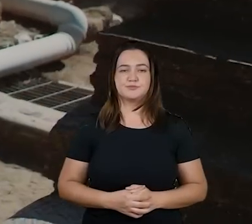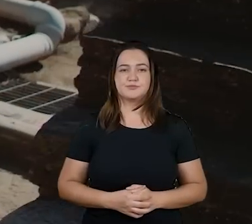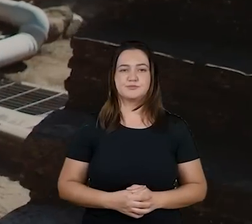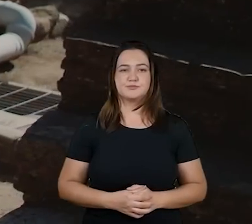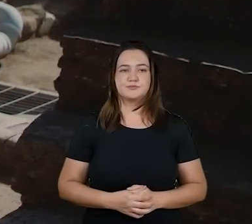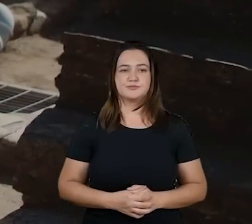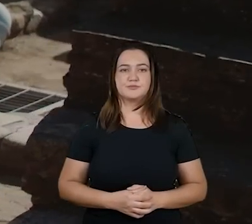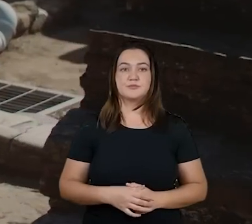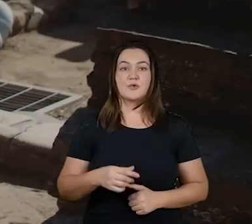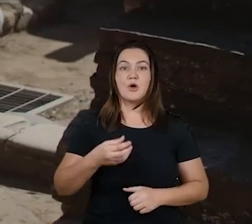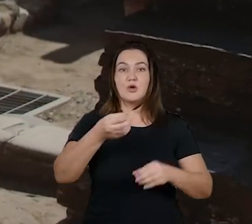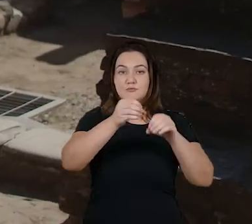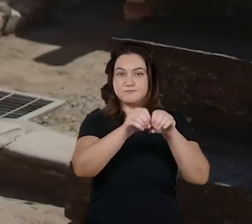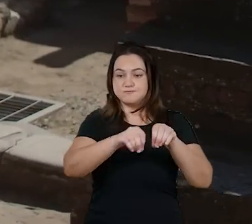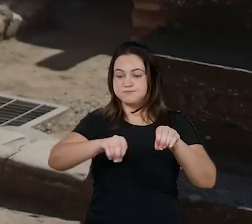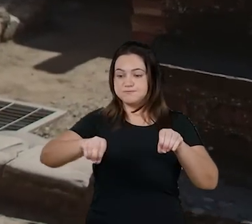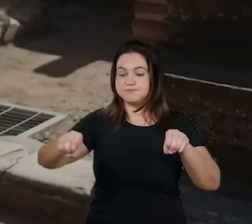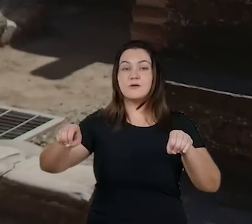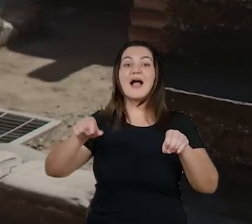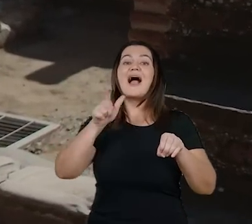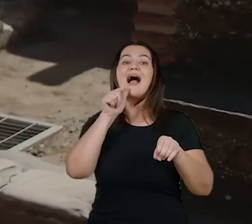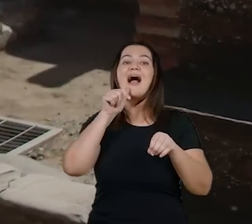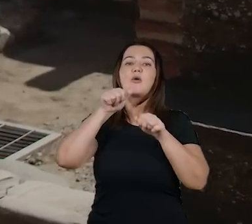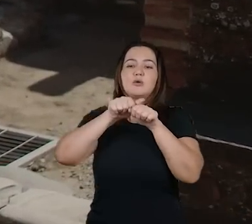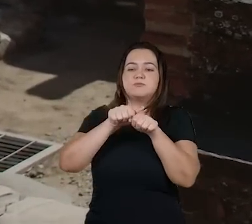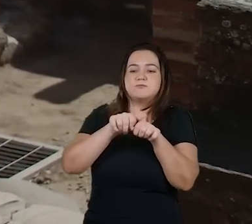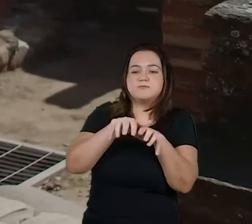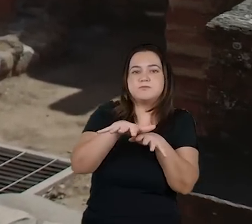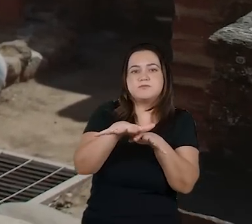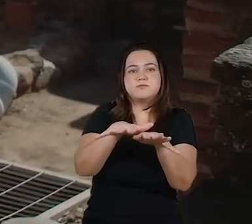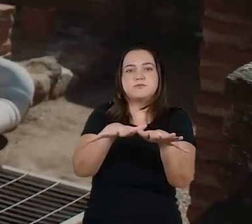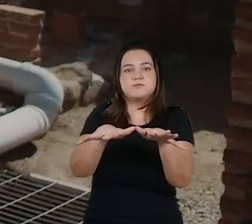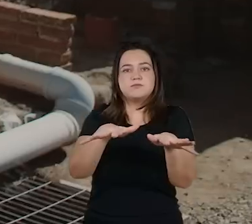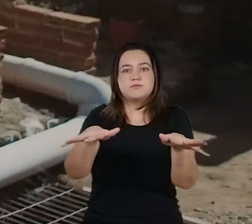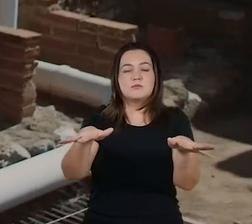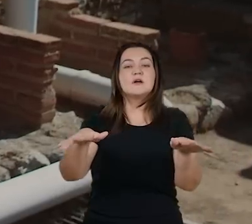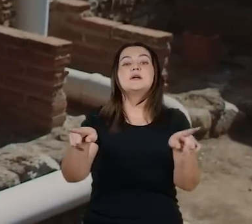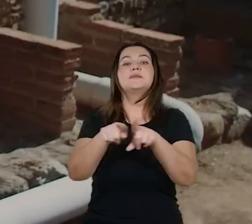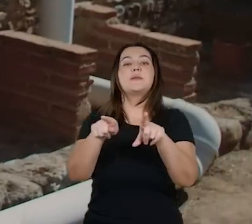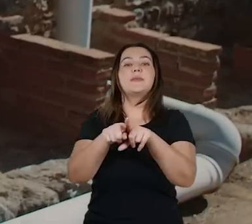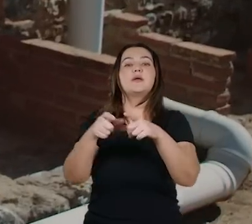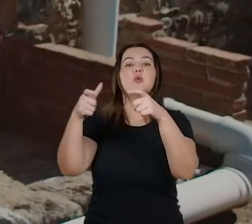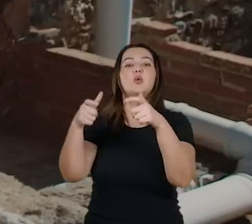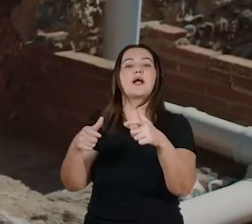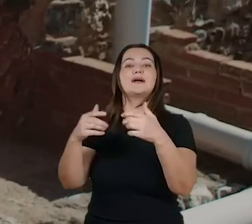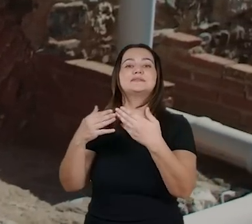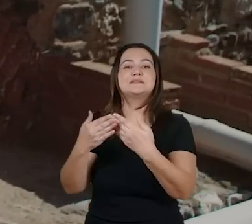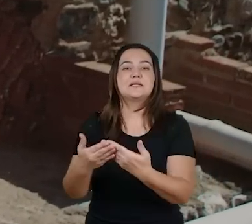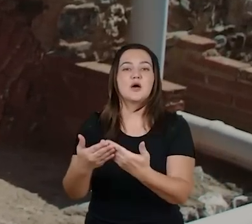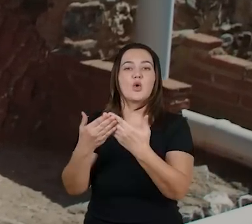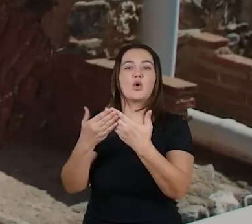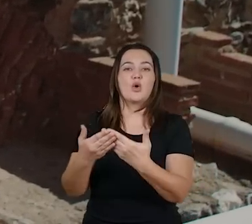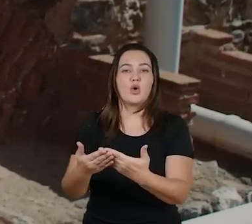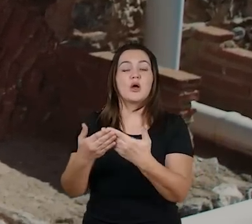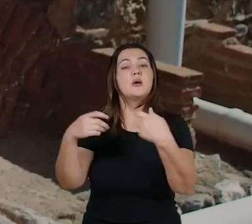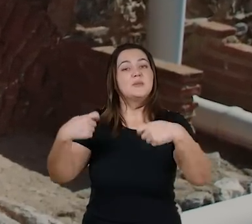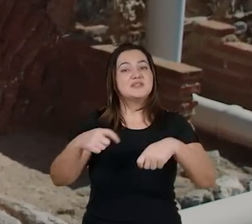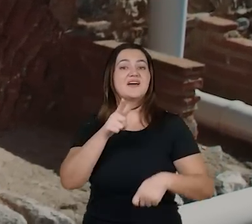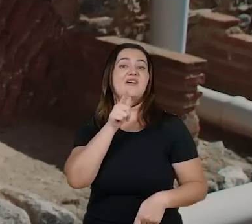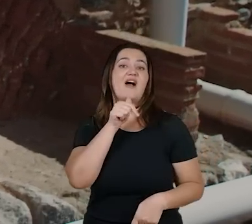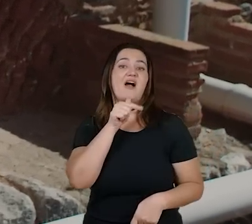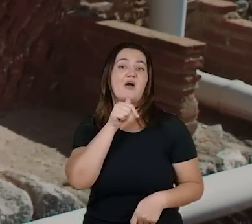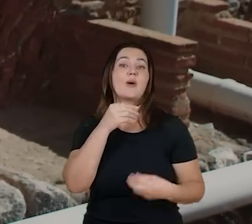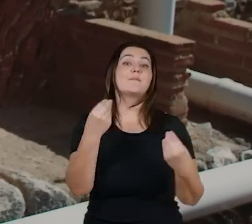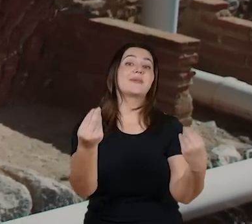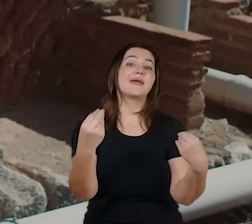a sinagoga, porque a sinagoga precisava de água viva, água de chuva para